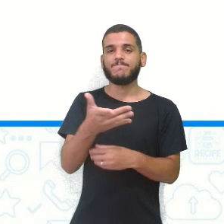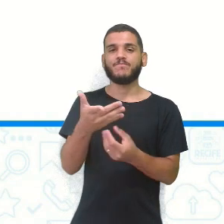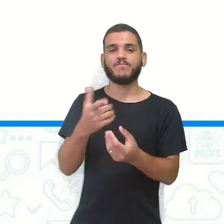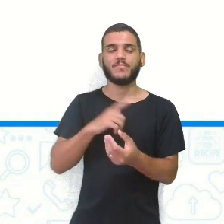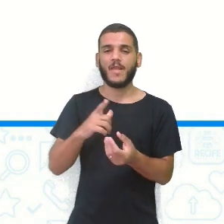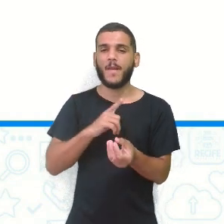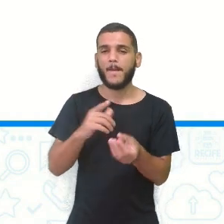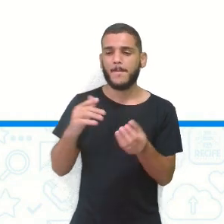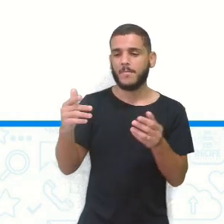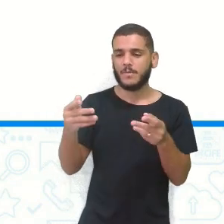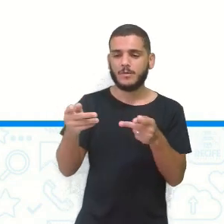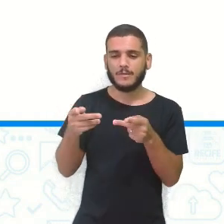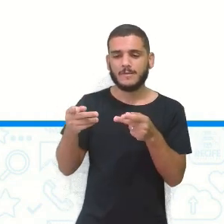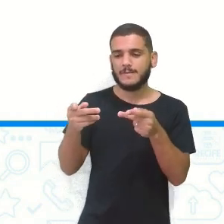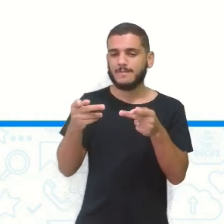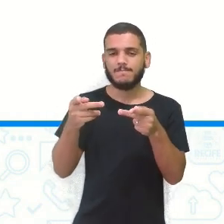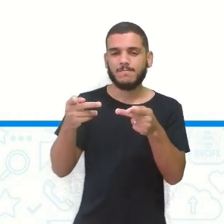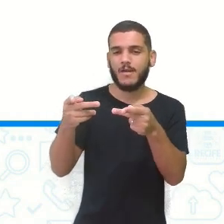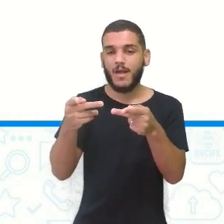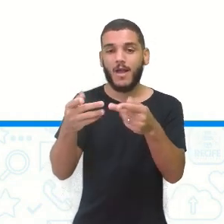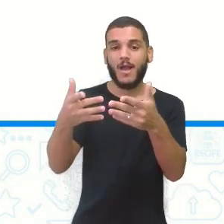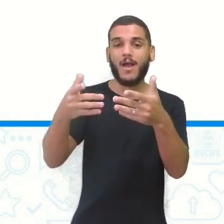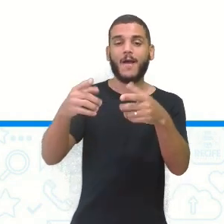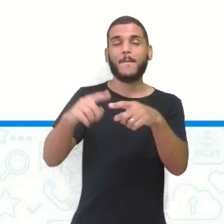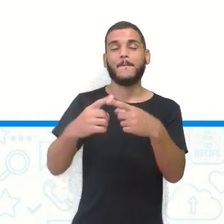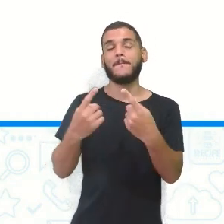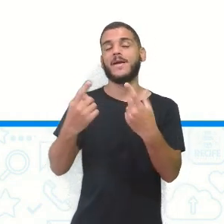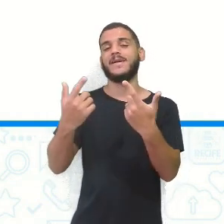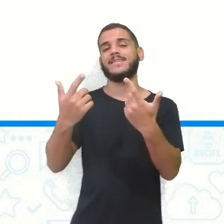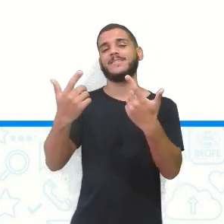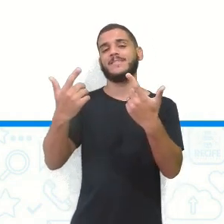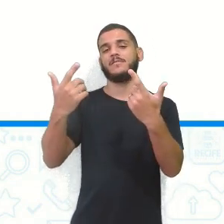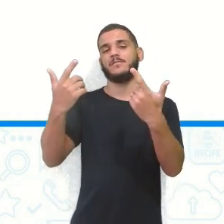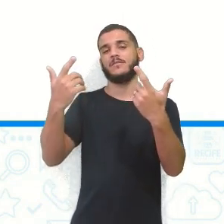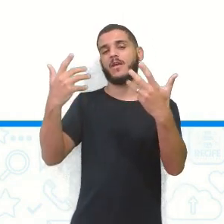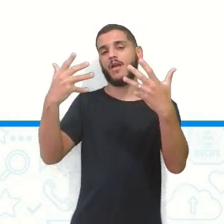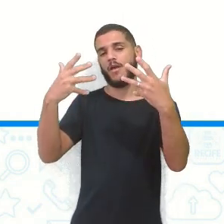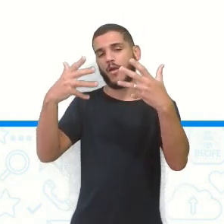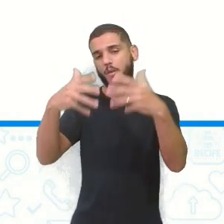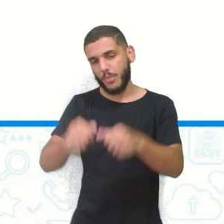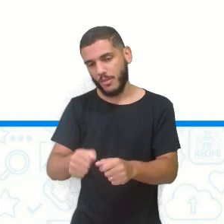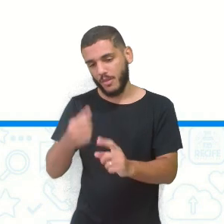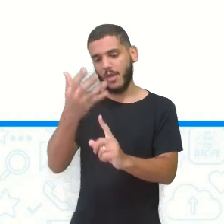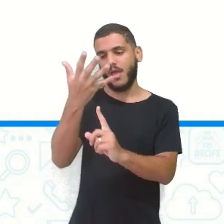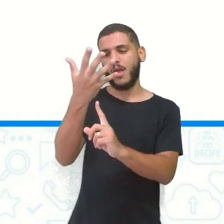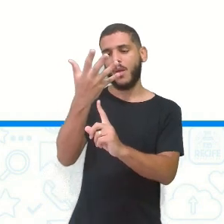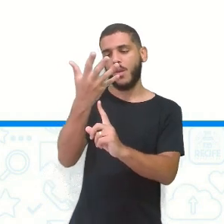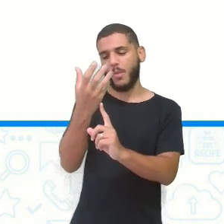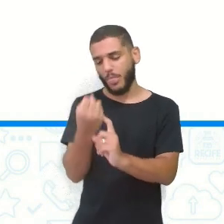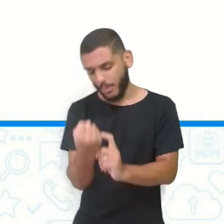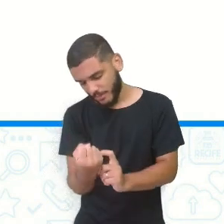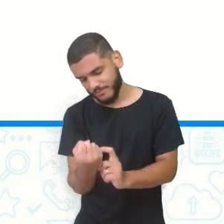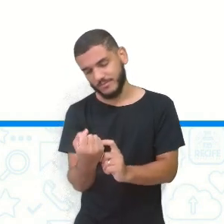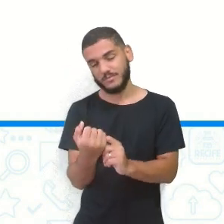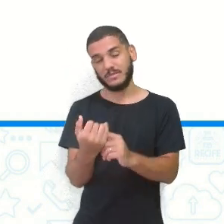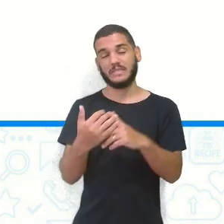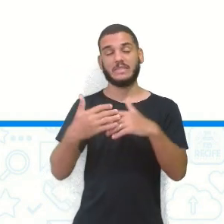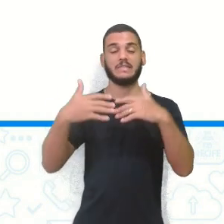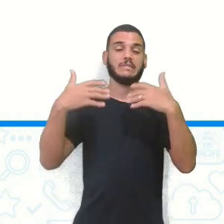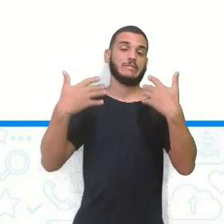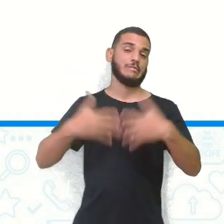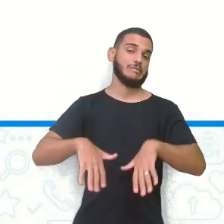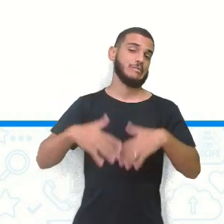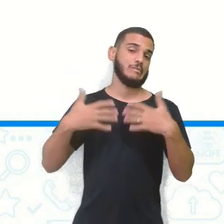direção. Mas o deleite da menina durou tão pouquinho. O fósforo mais uma vez se apagou e